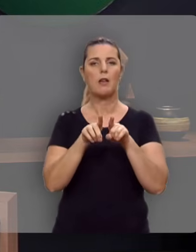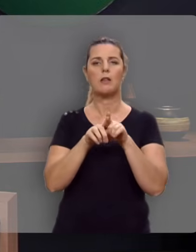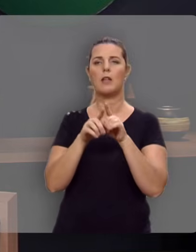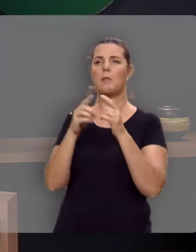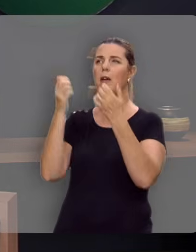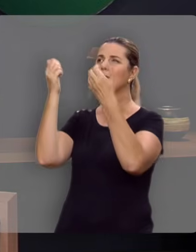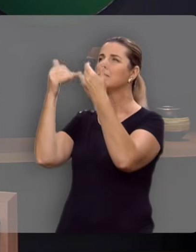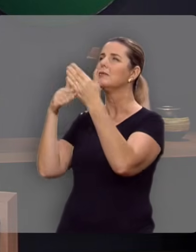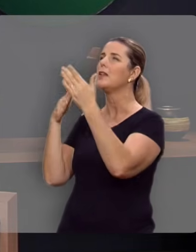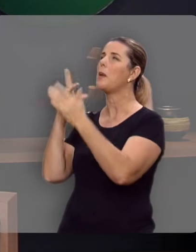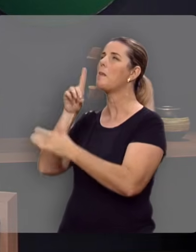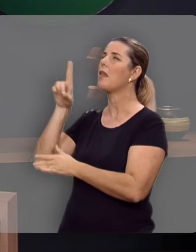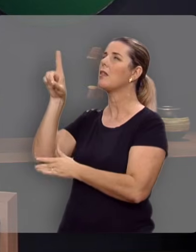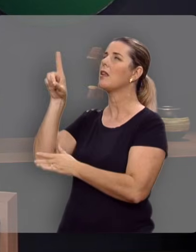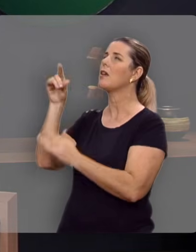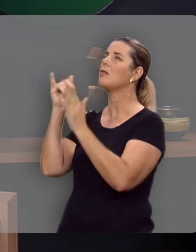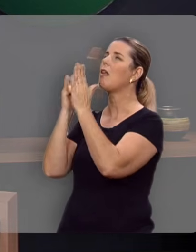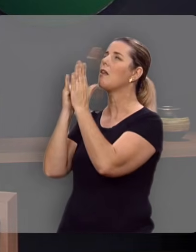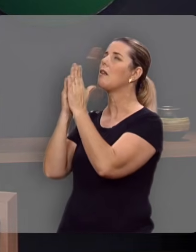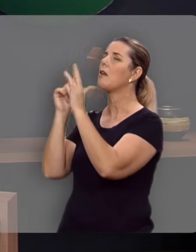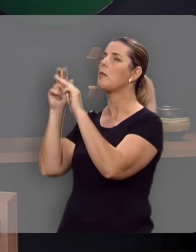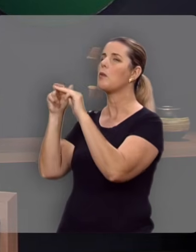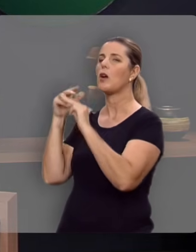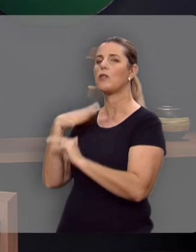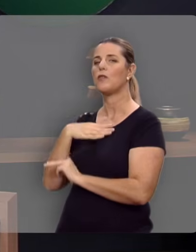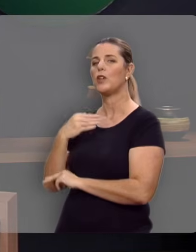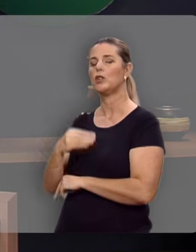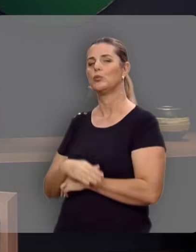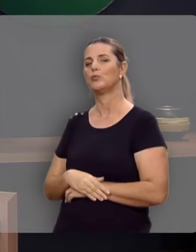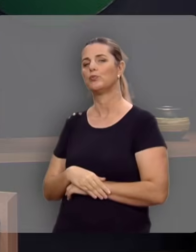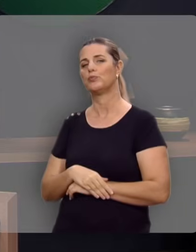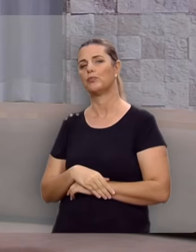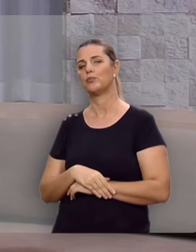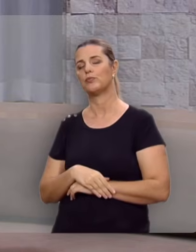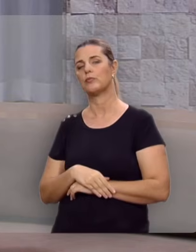que fala dos filhos para Deus.